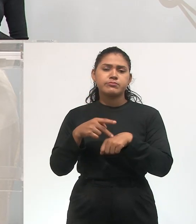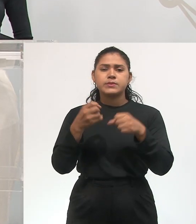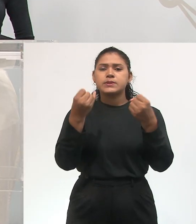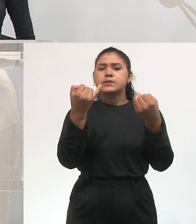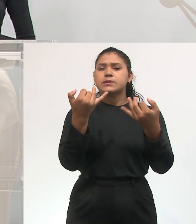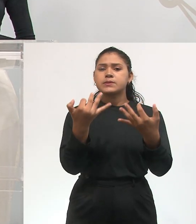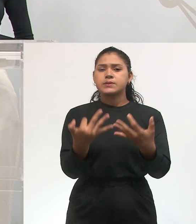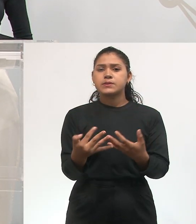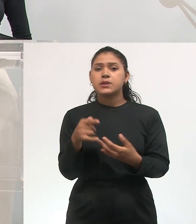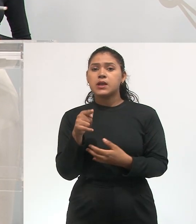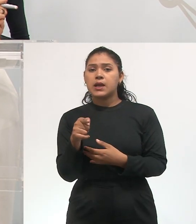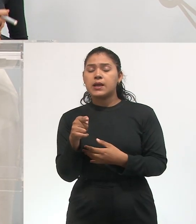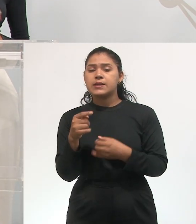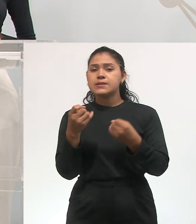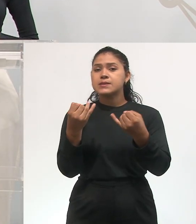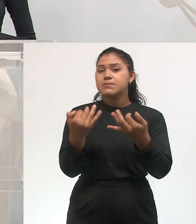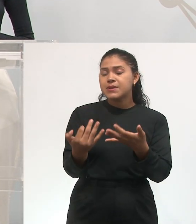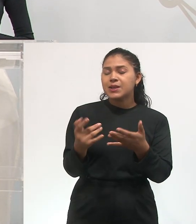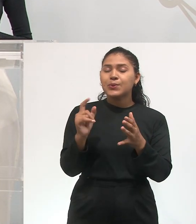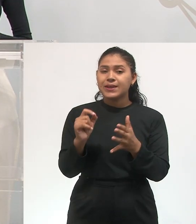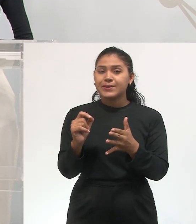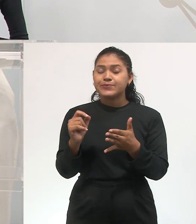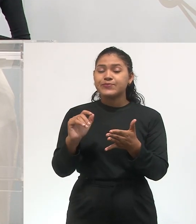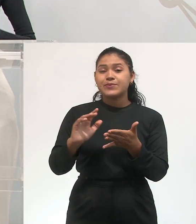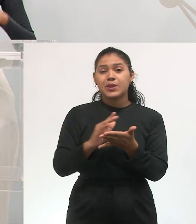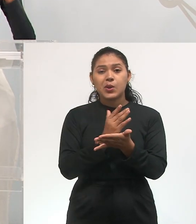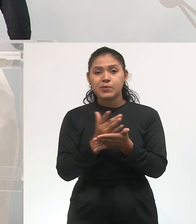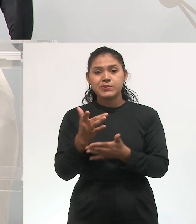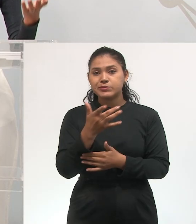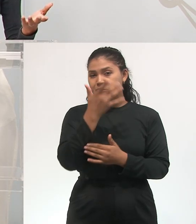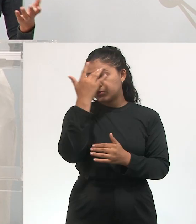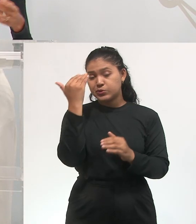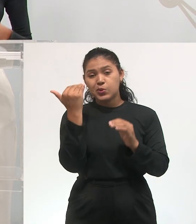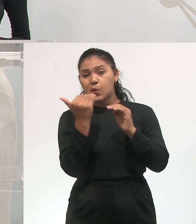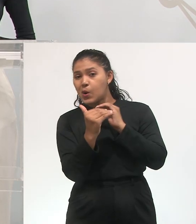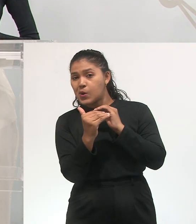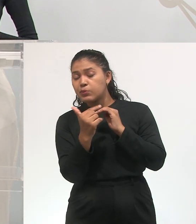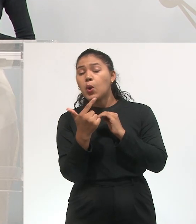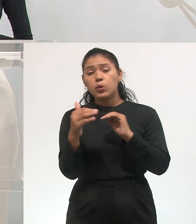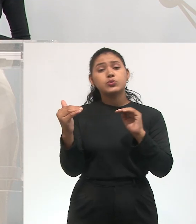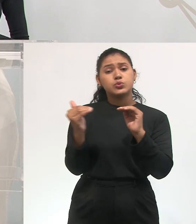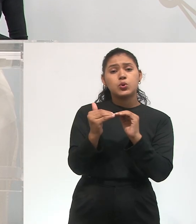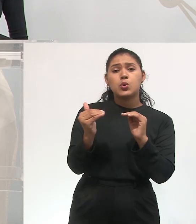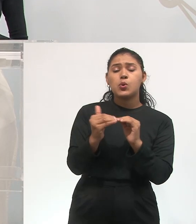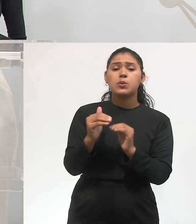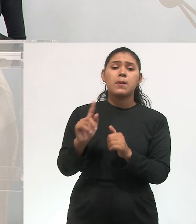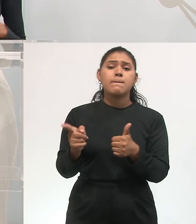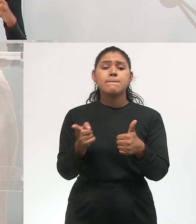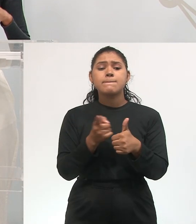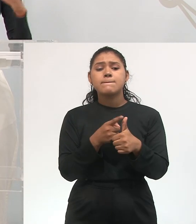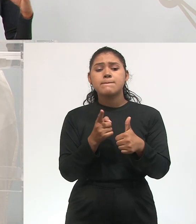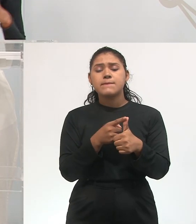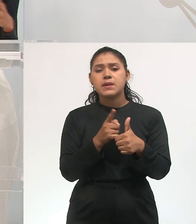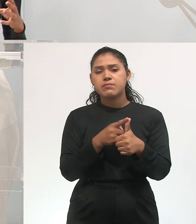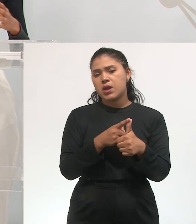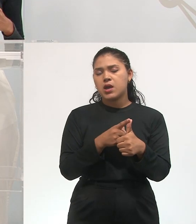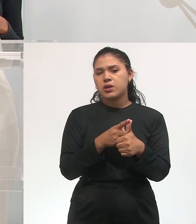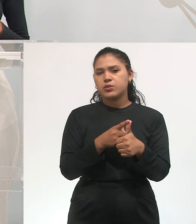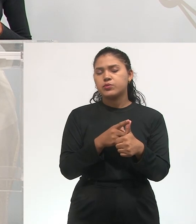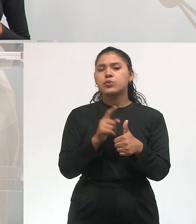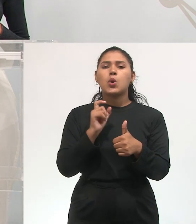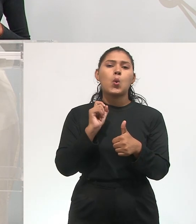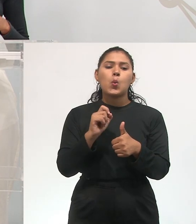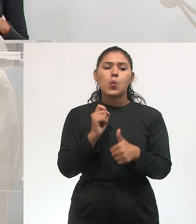nesse momento, ele vai ser amado por alguns e odiado, né, por outros, que é a primeira